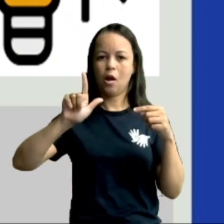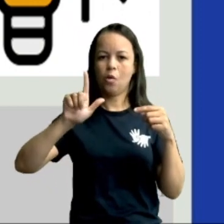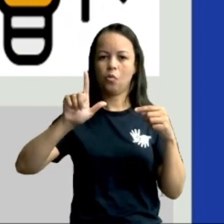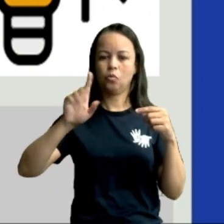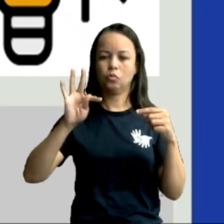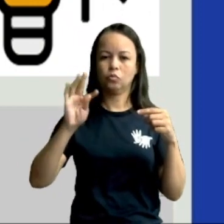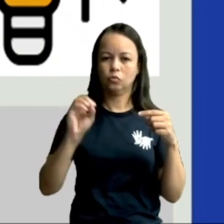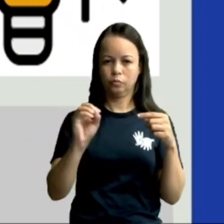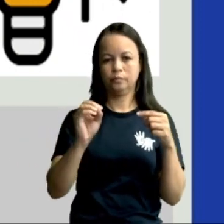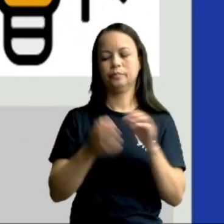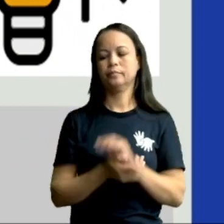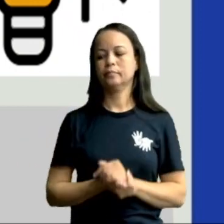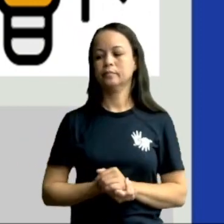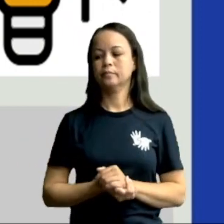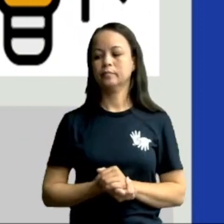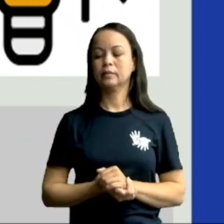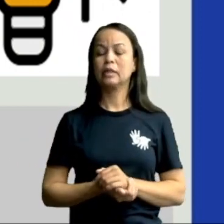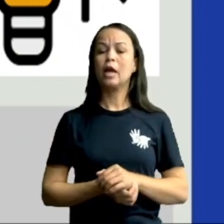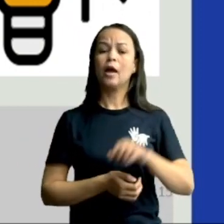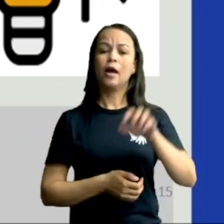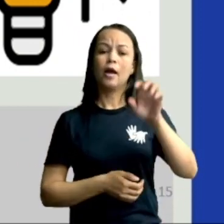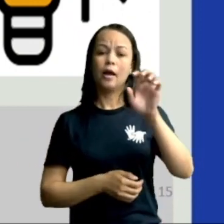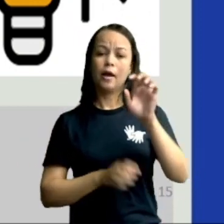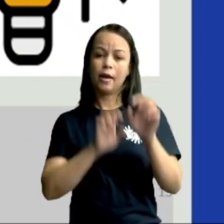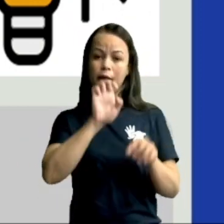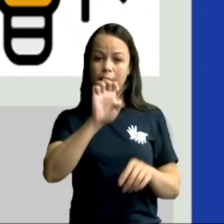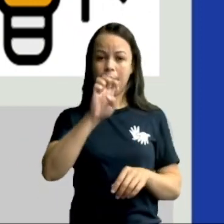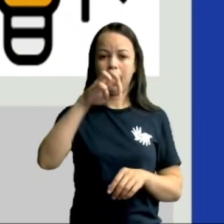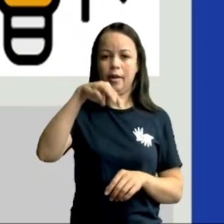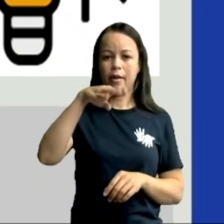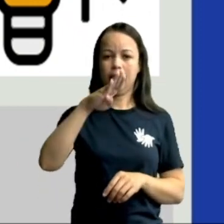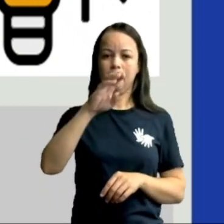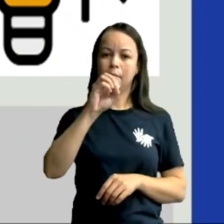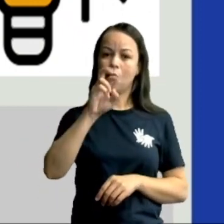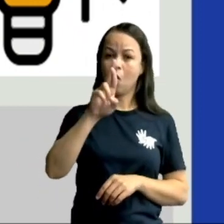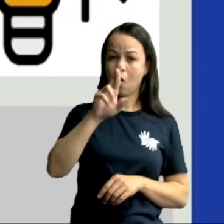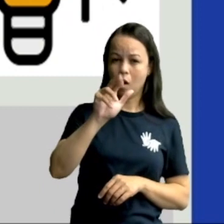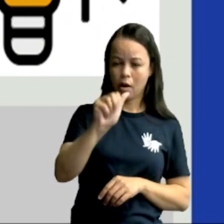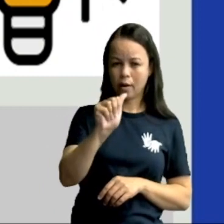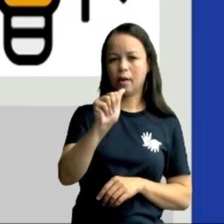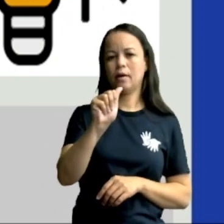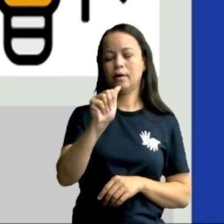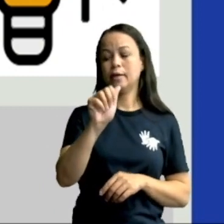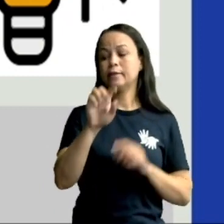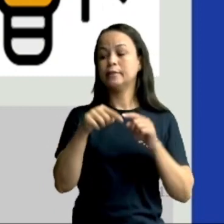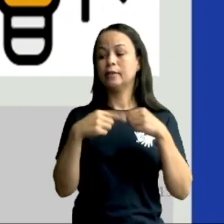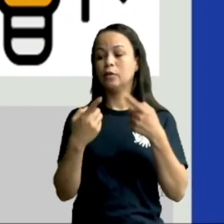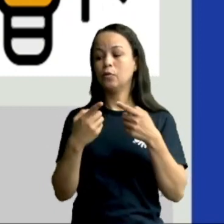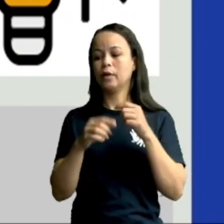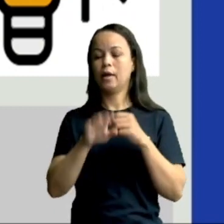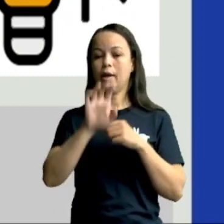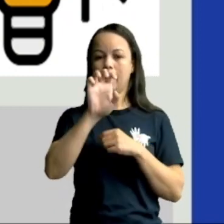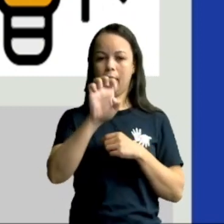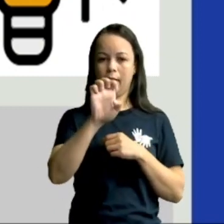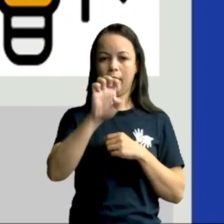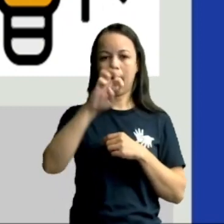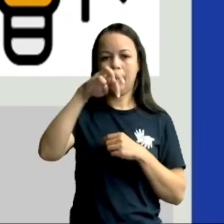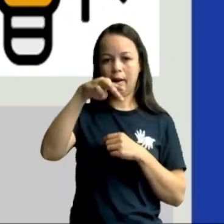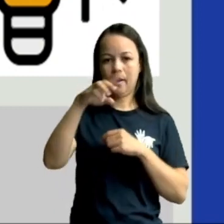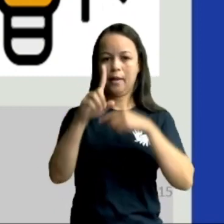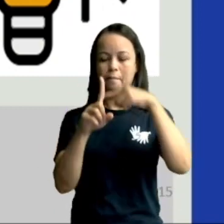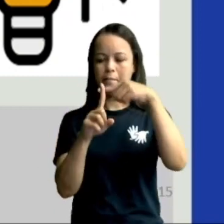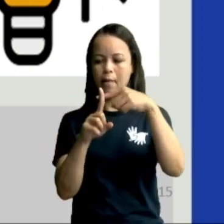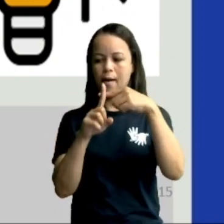Embora seria em mais boa mais hora,